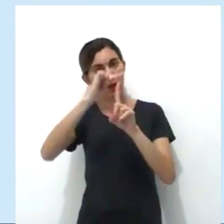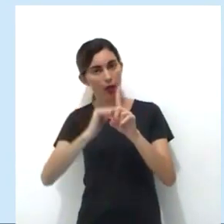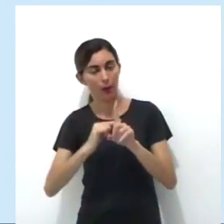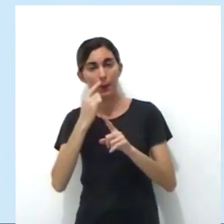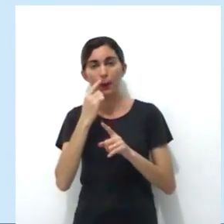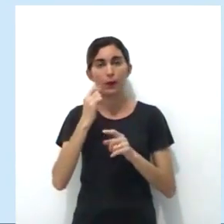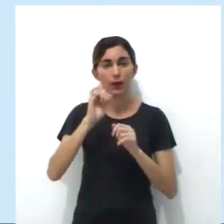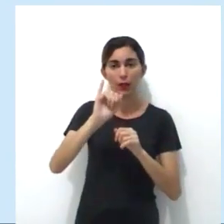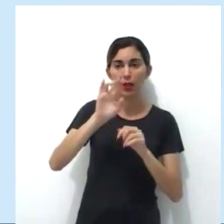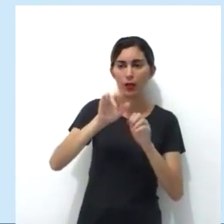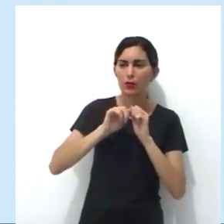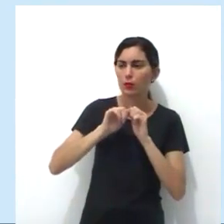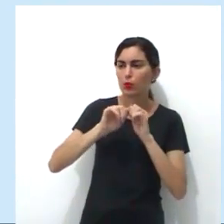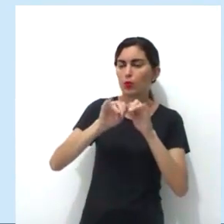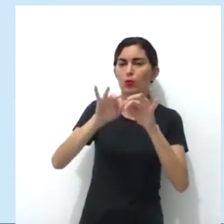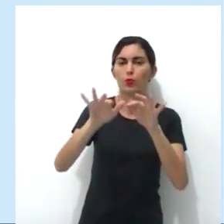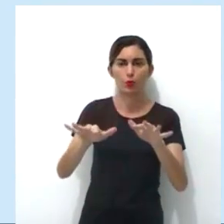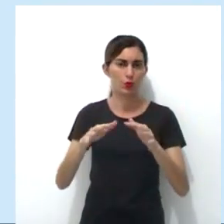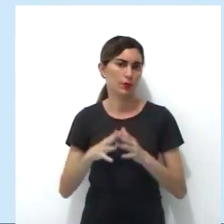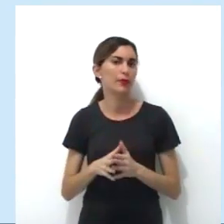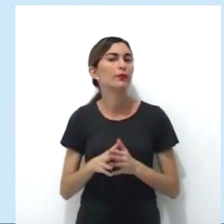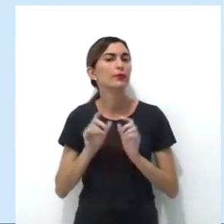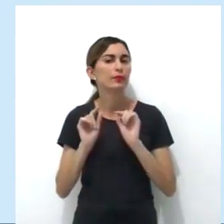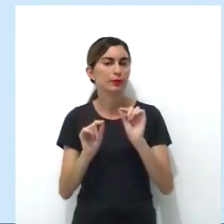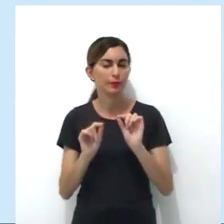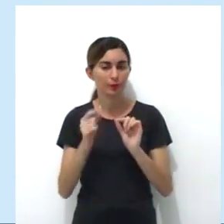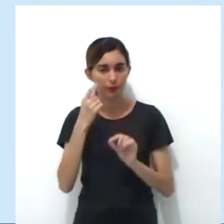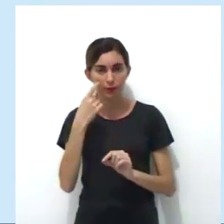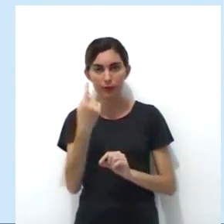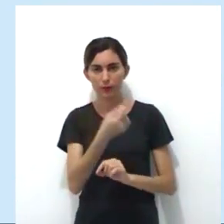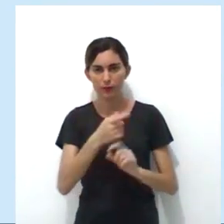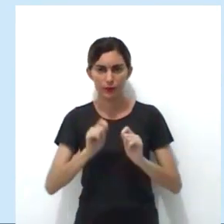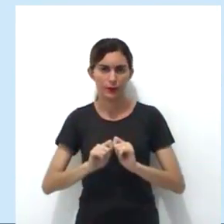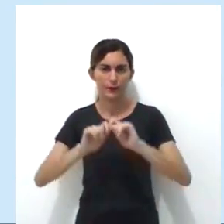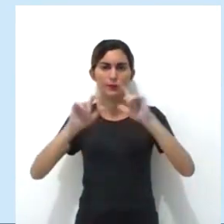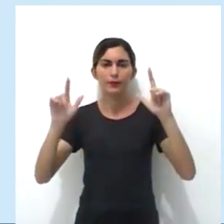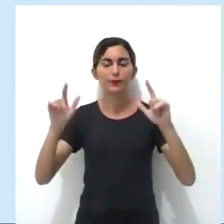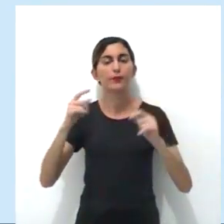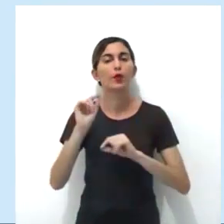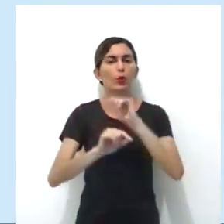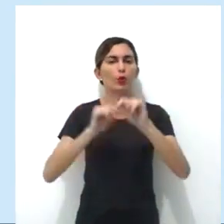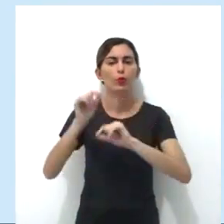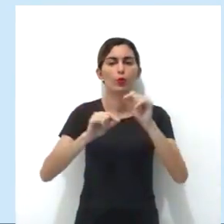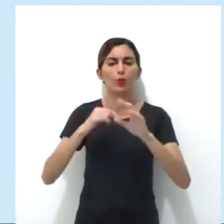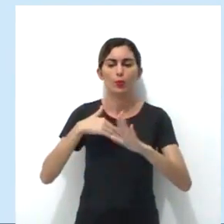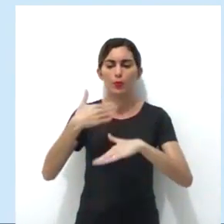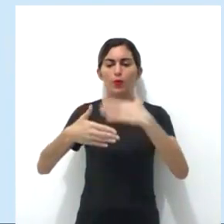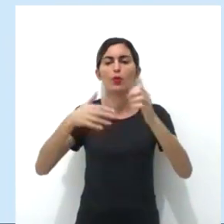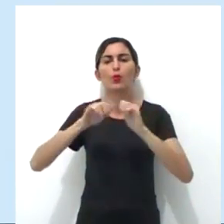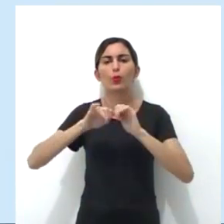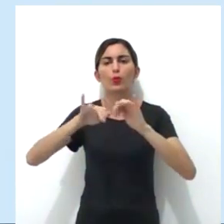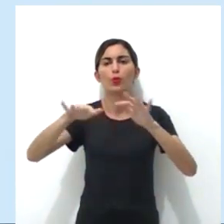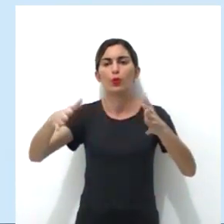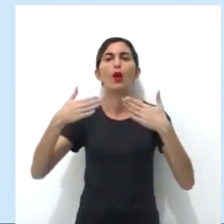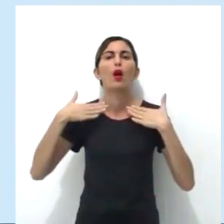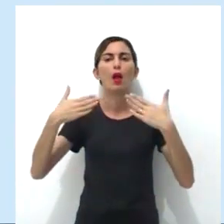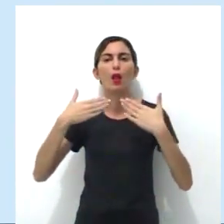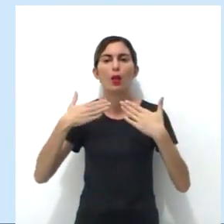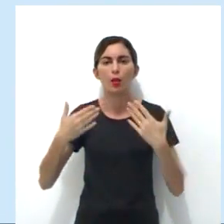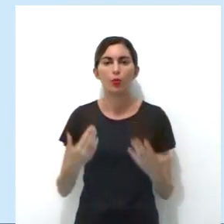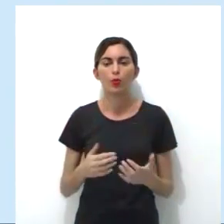momento, né? E a gente também pode aproveitar a fogueira para assar um milho através desse processo de